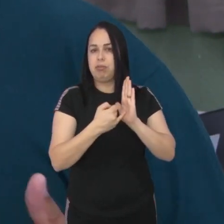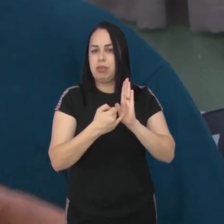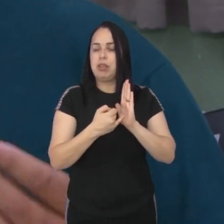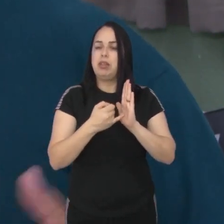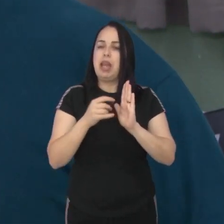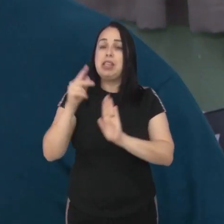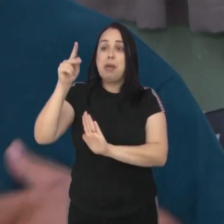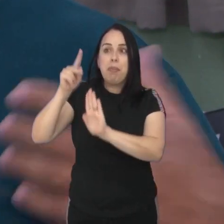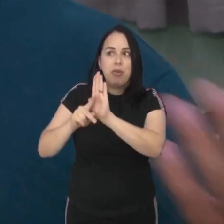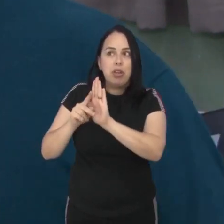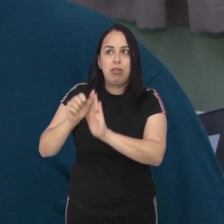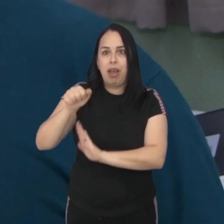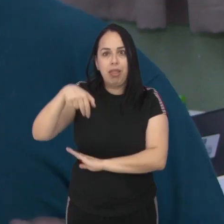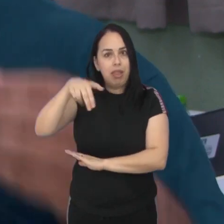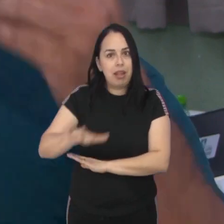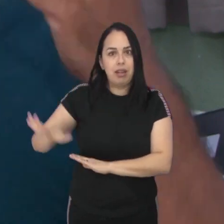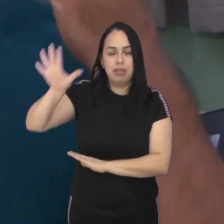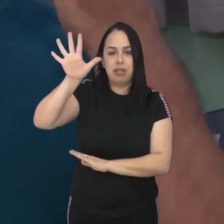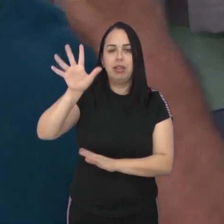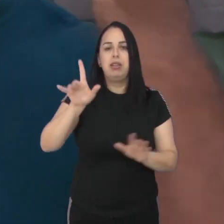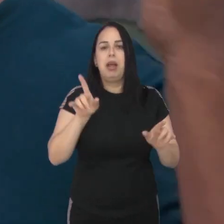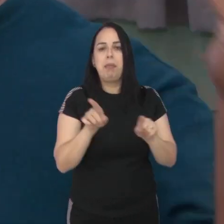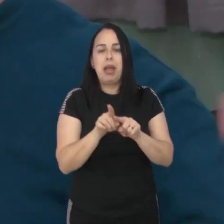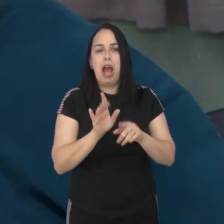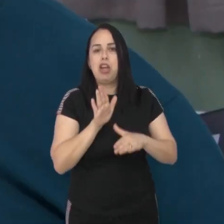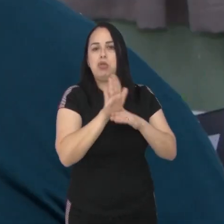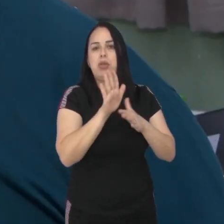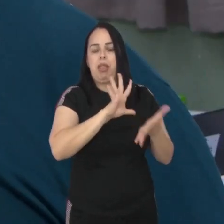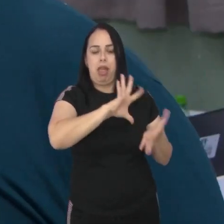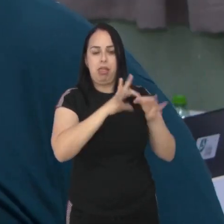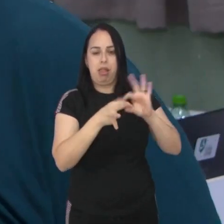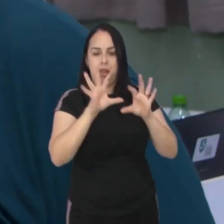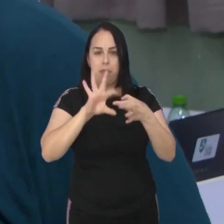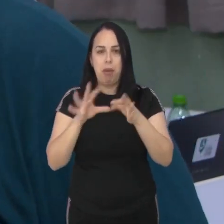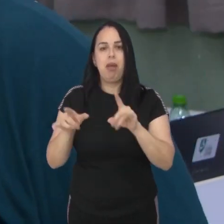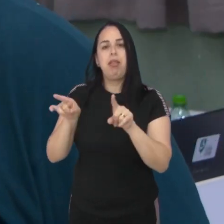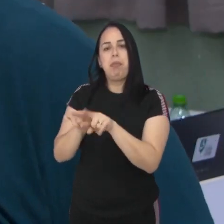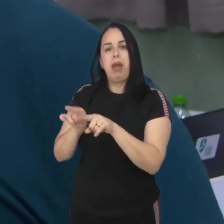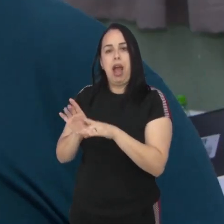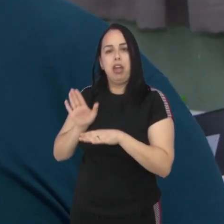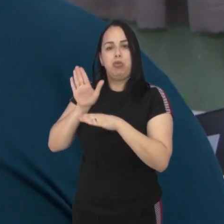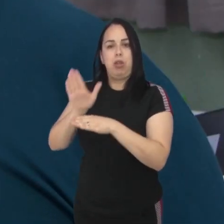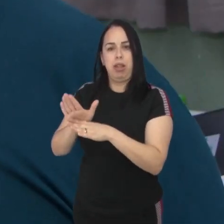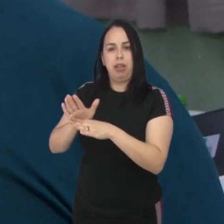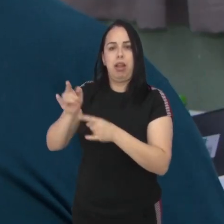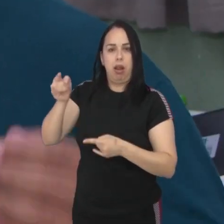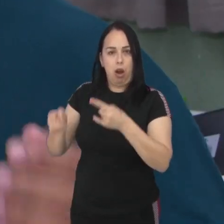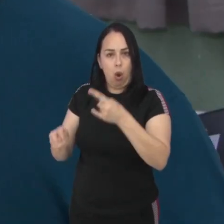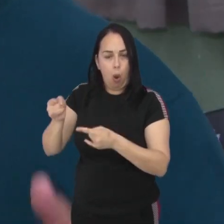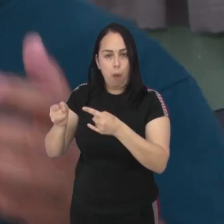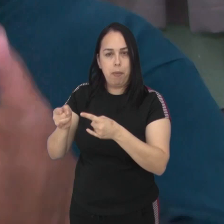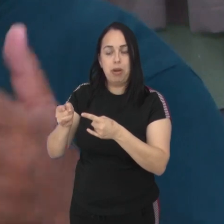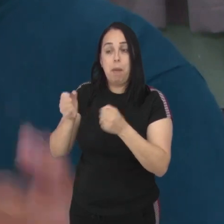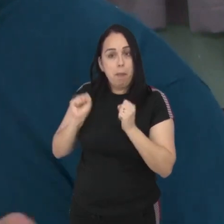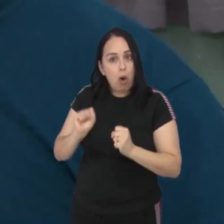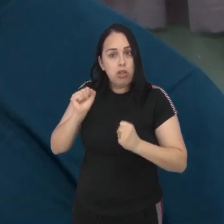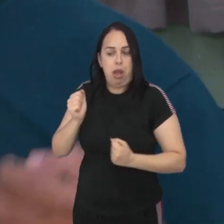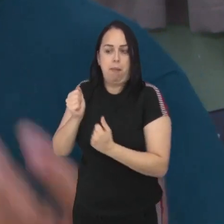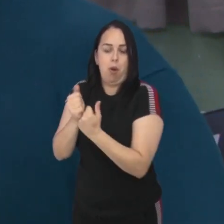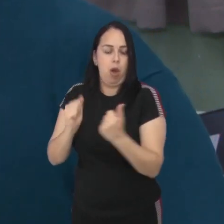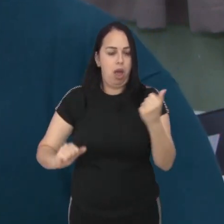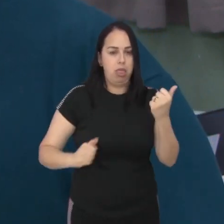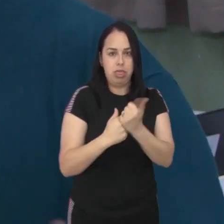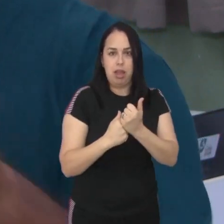esses projetos são nacionais, tem projetos na área de Olimpíada, projetos na área de robótica, que você pode incentivar, você pode